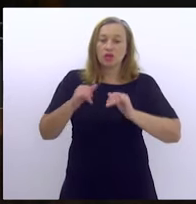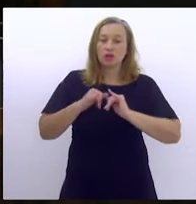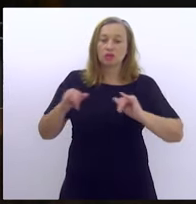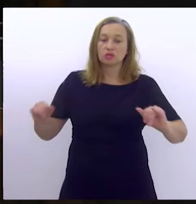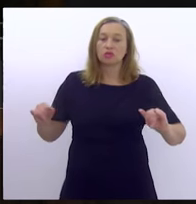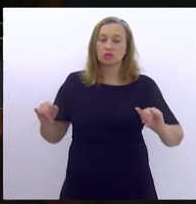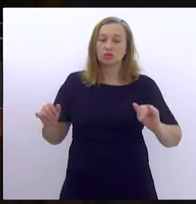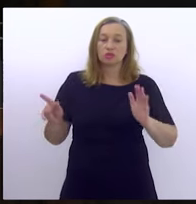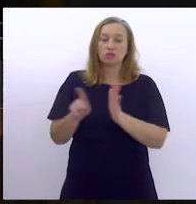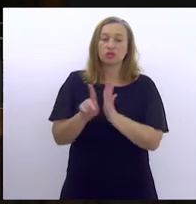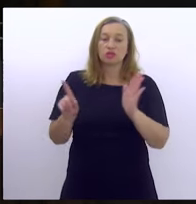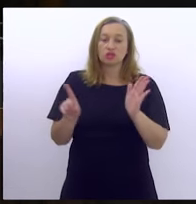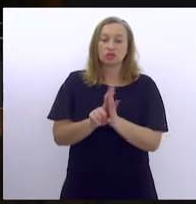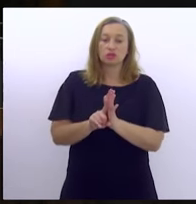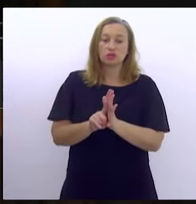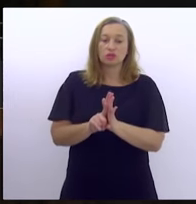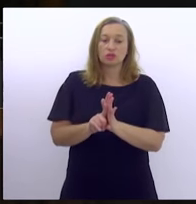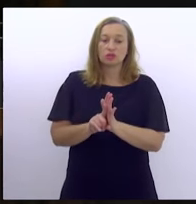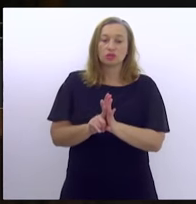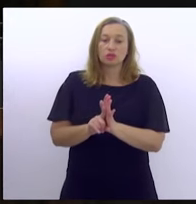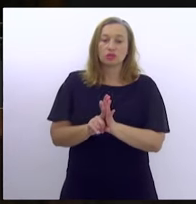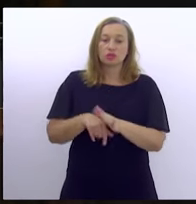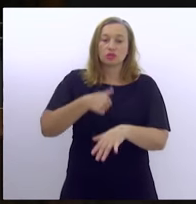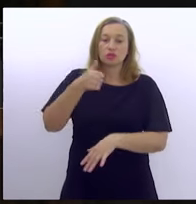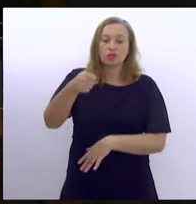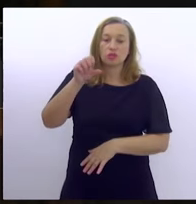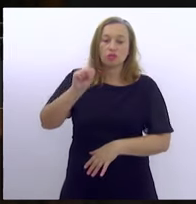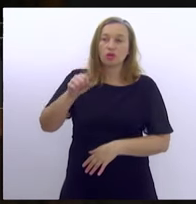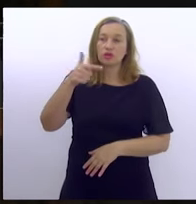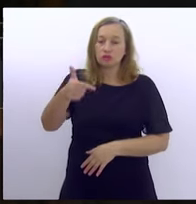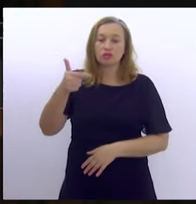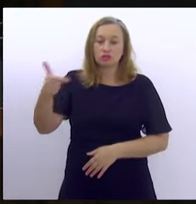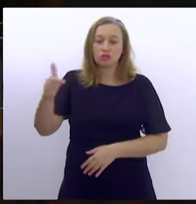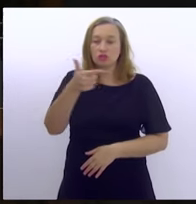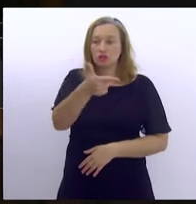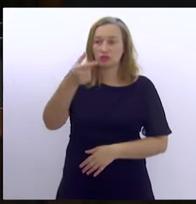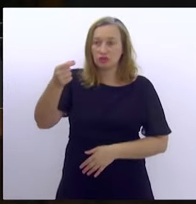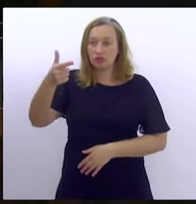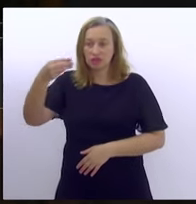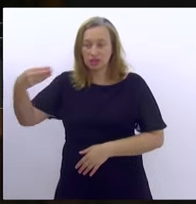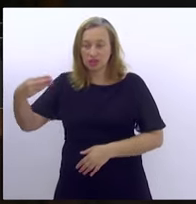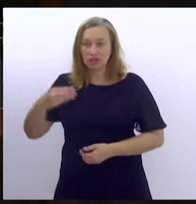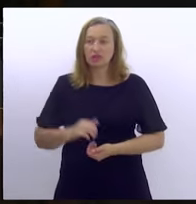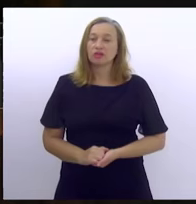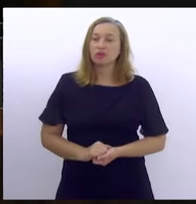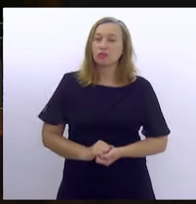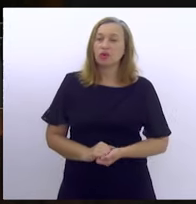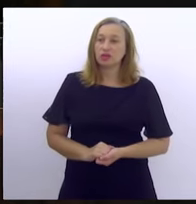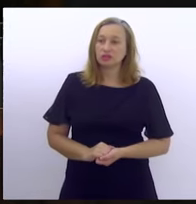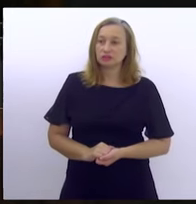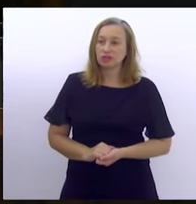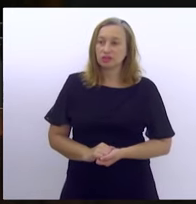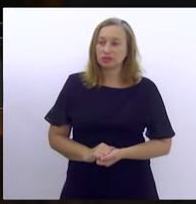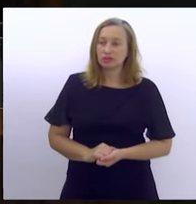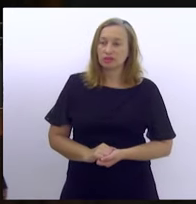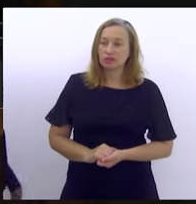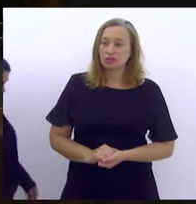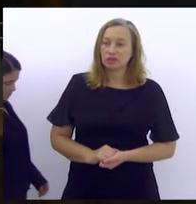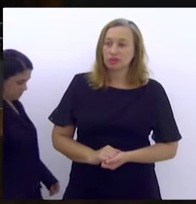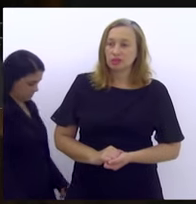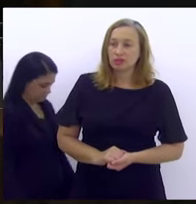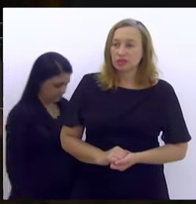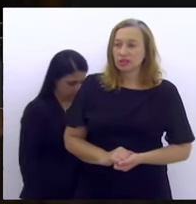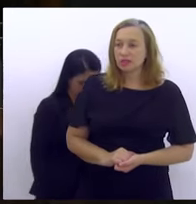Anuncio projeto de lei número 1822, de 23, de autoria do deputado Jairi Oliveira,